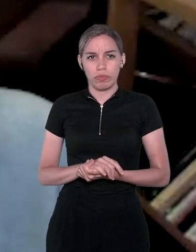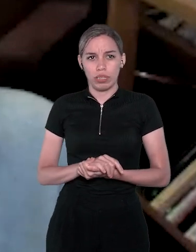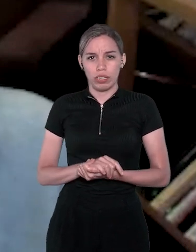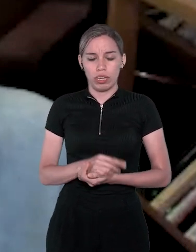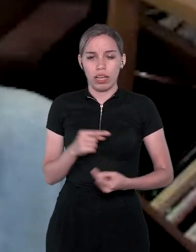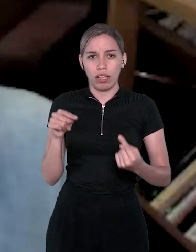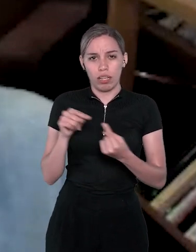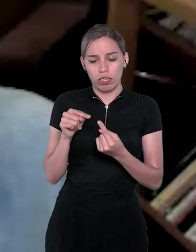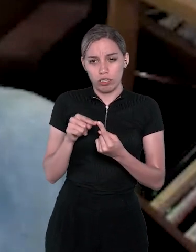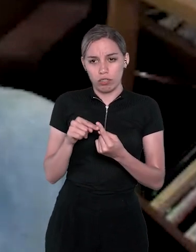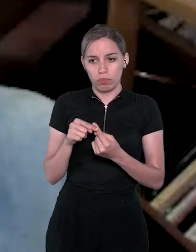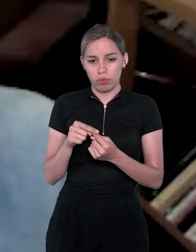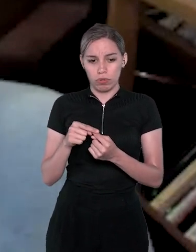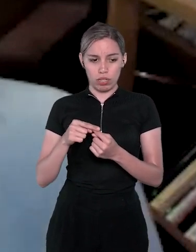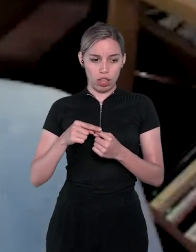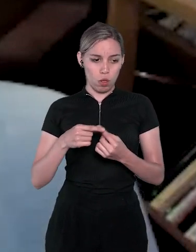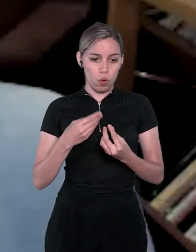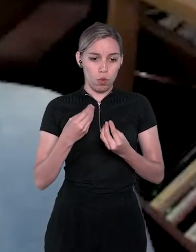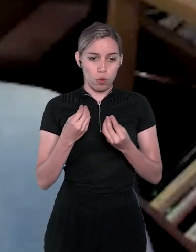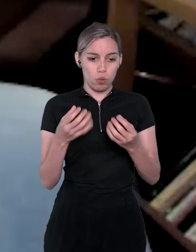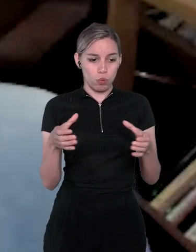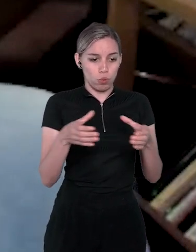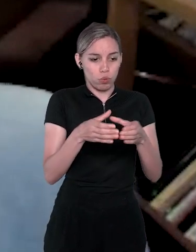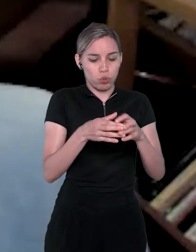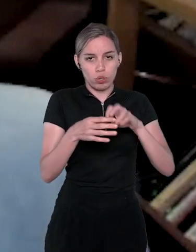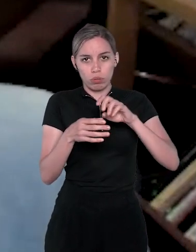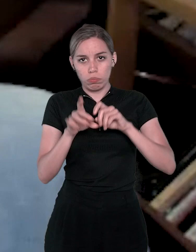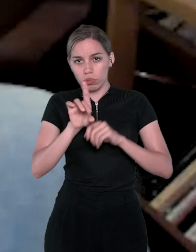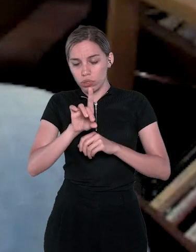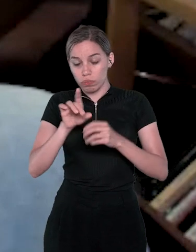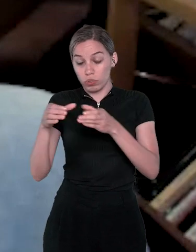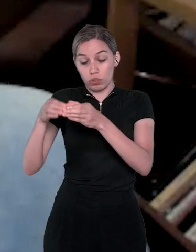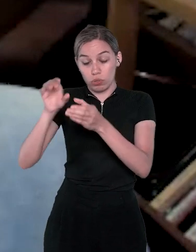voz à extrema-direita, né?